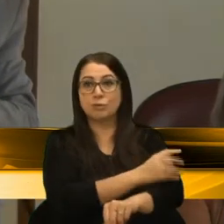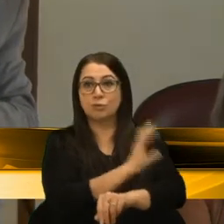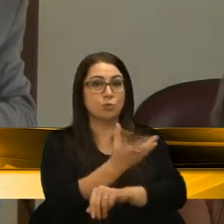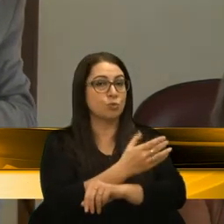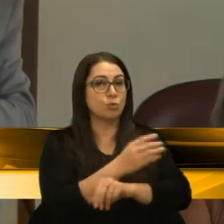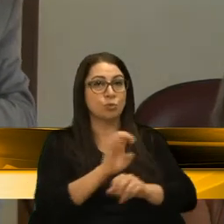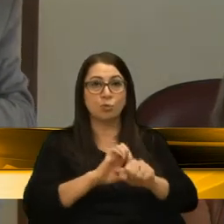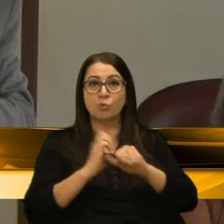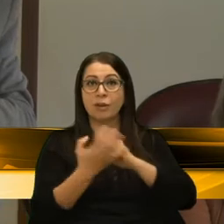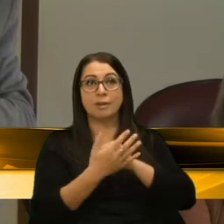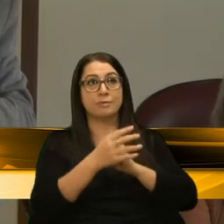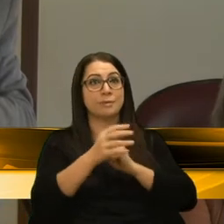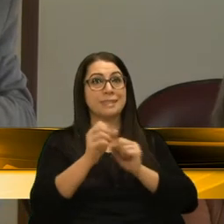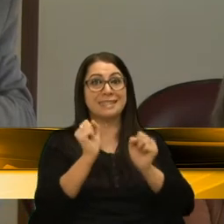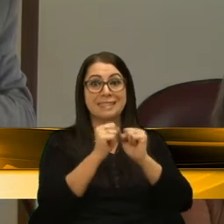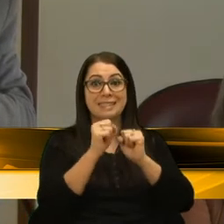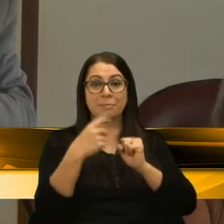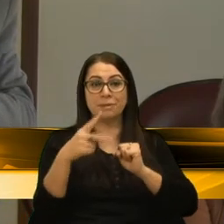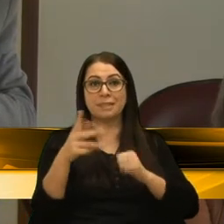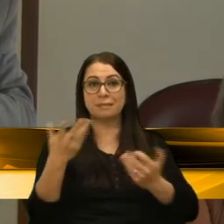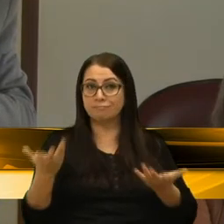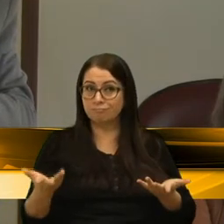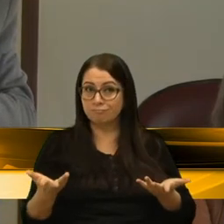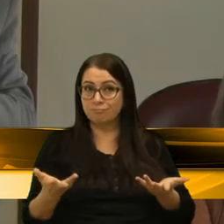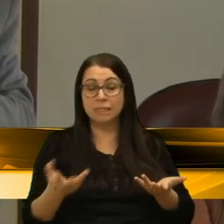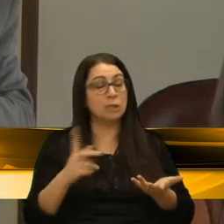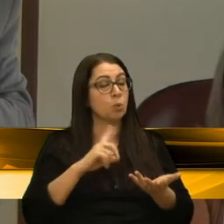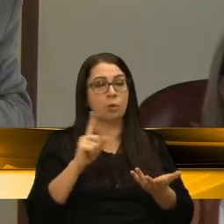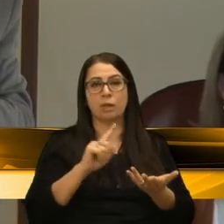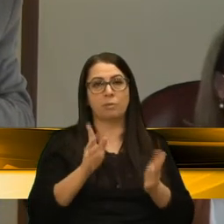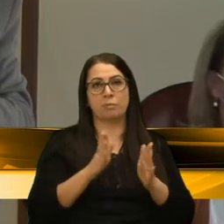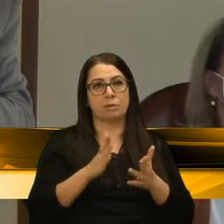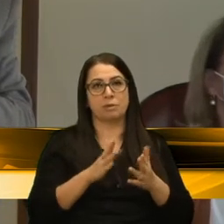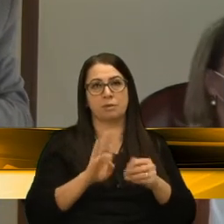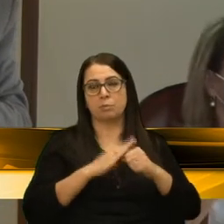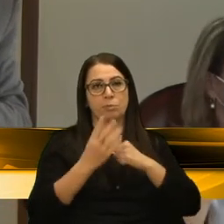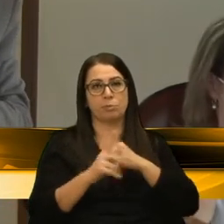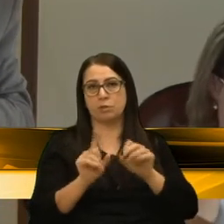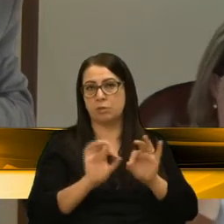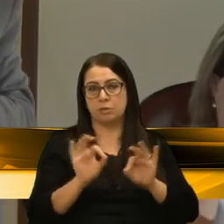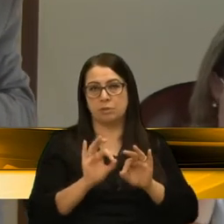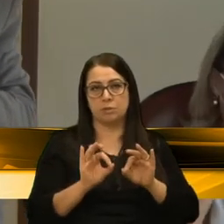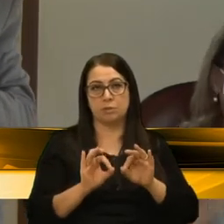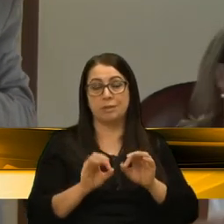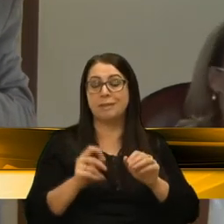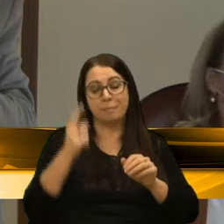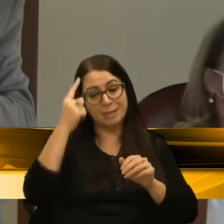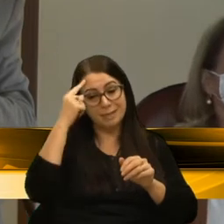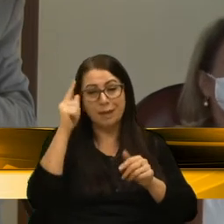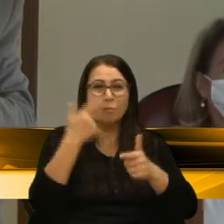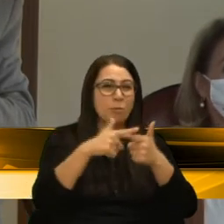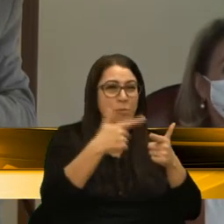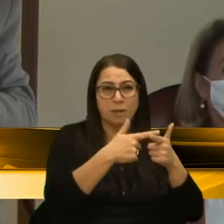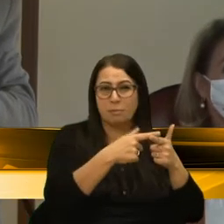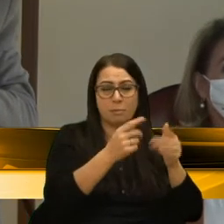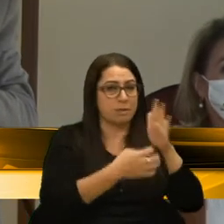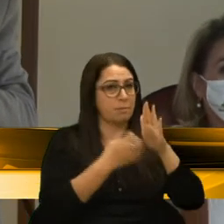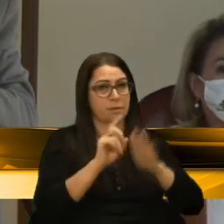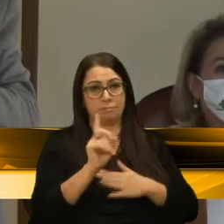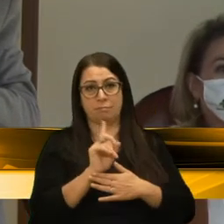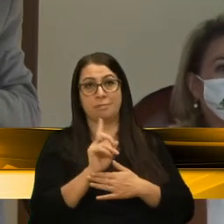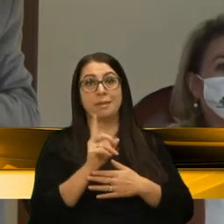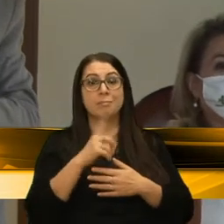ecossistema deles. Então, nós não queremos inviabilizar loteamento nenhum, nem criar problema para as urbanizadoras.